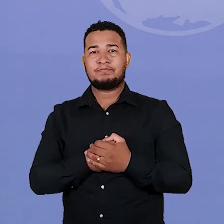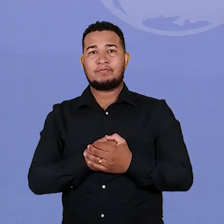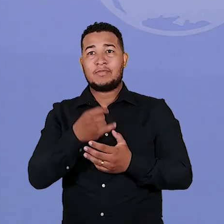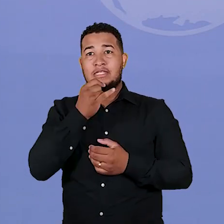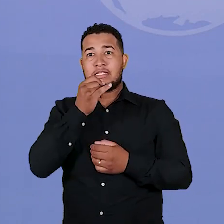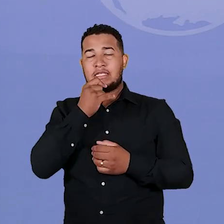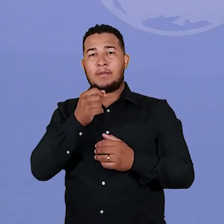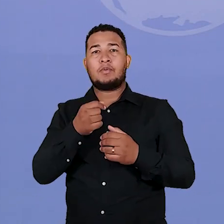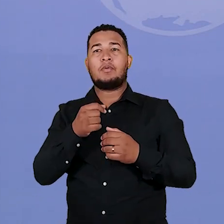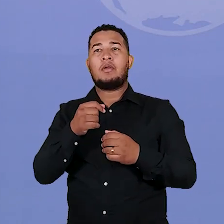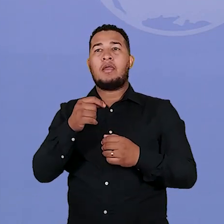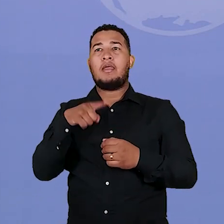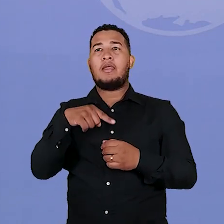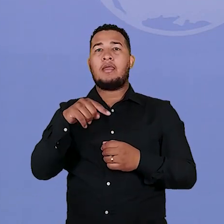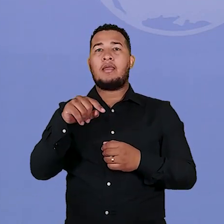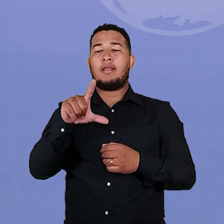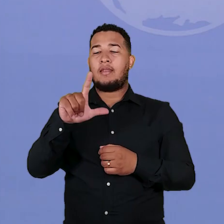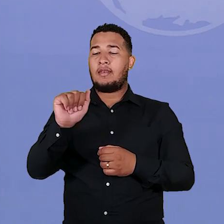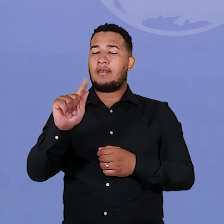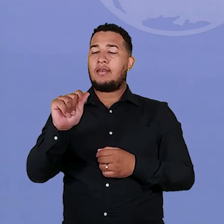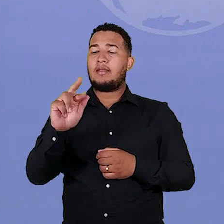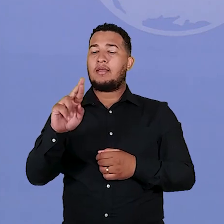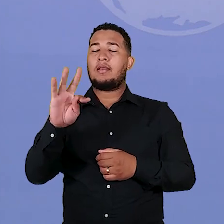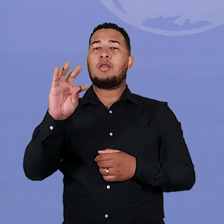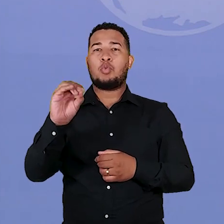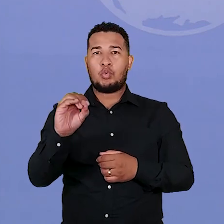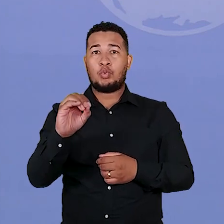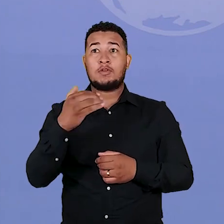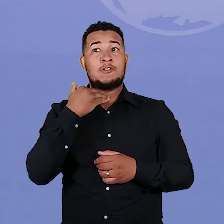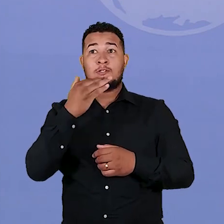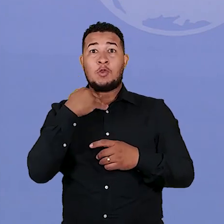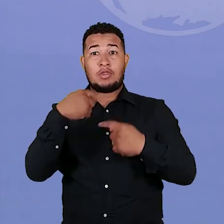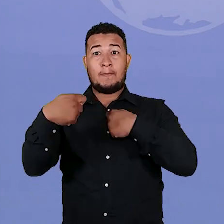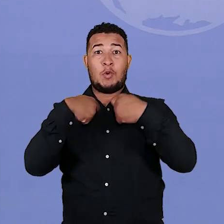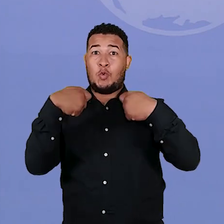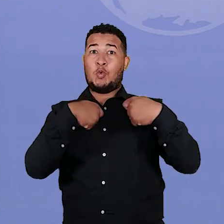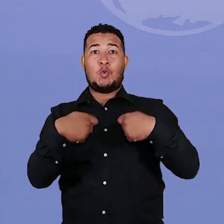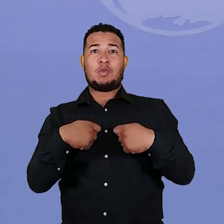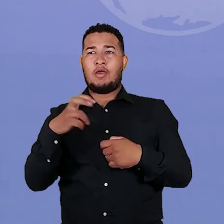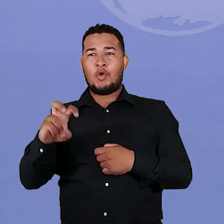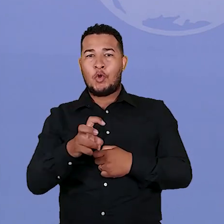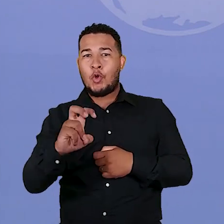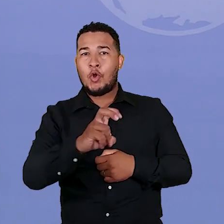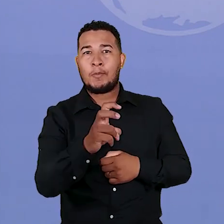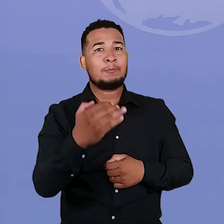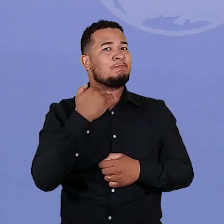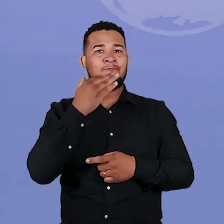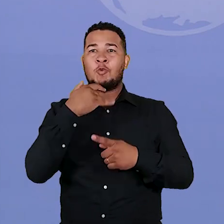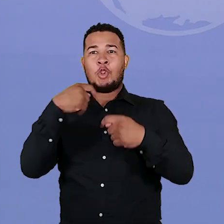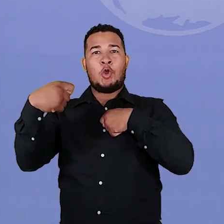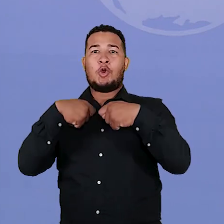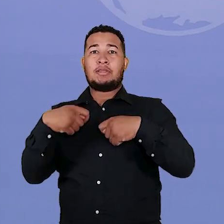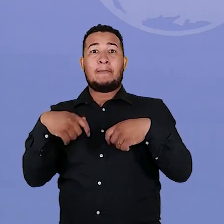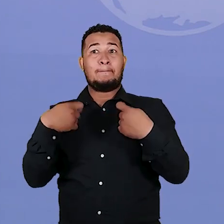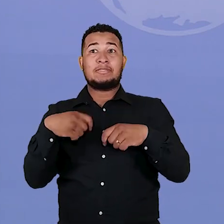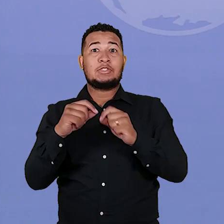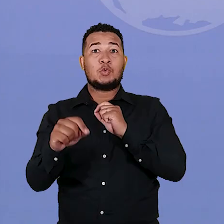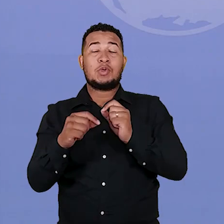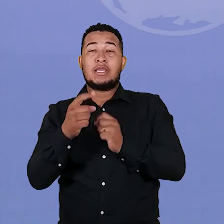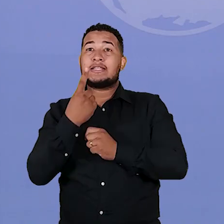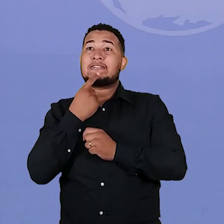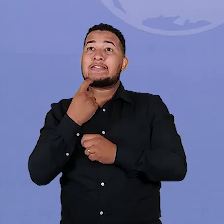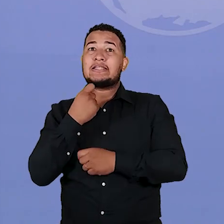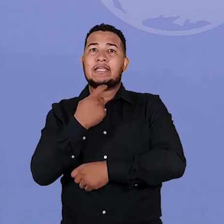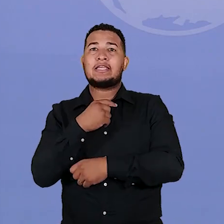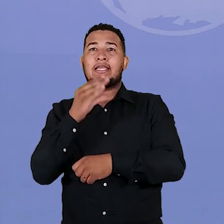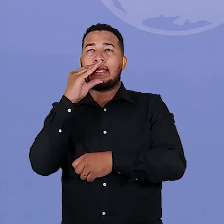exemplo, lagartos, répteis, né? Eles não controlam a própria temperatura. Então, eles têm que esquentar ou esfriar